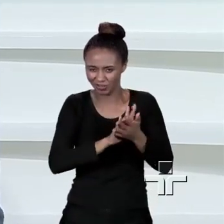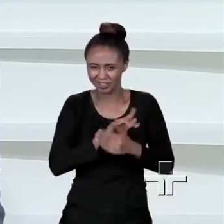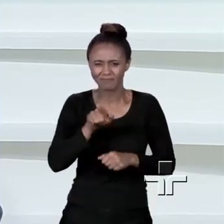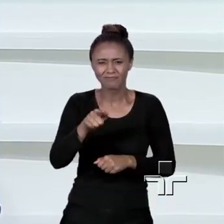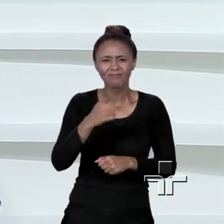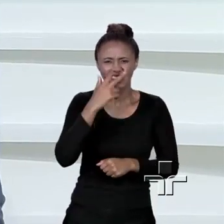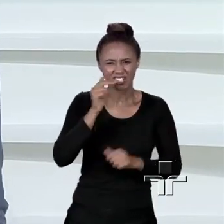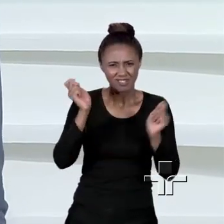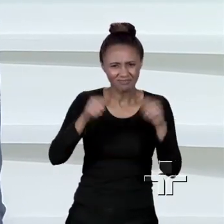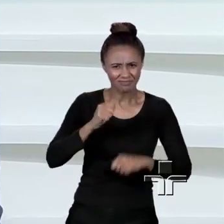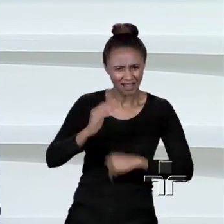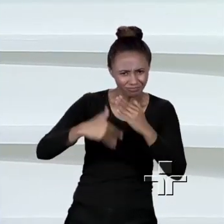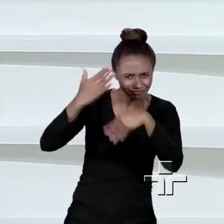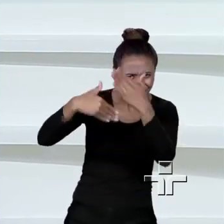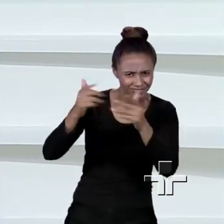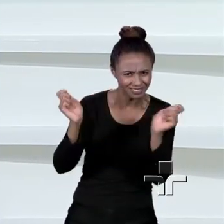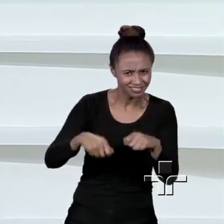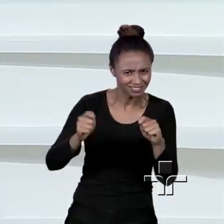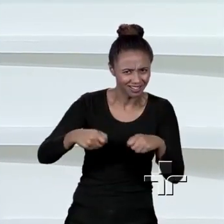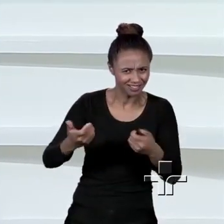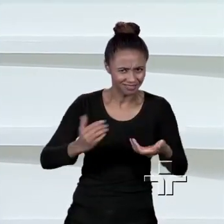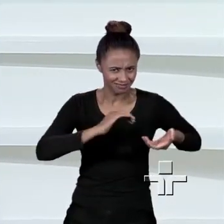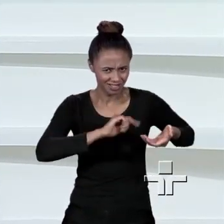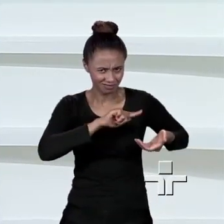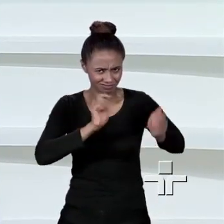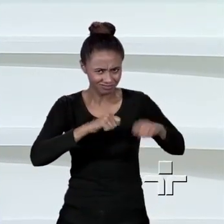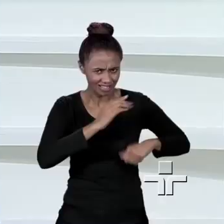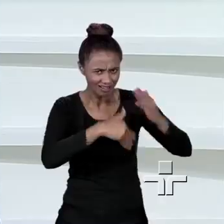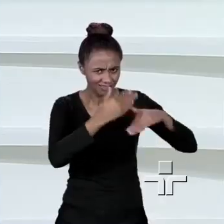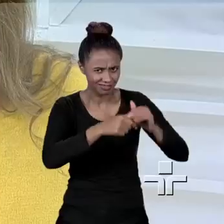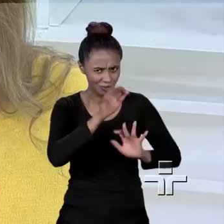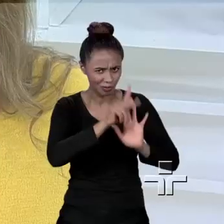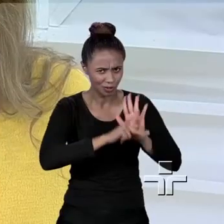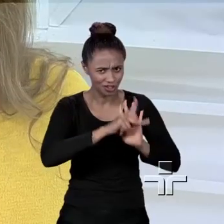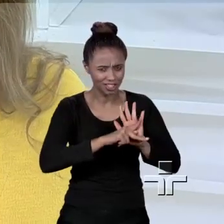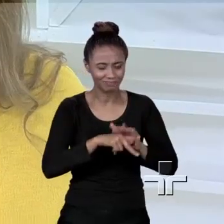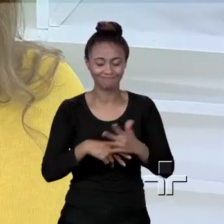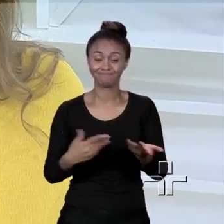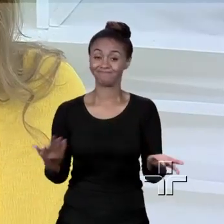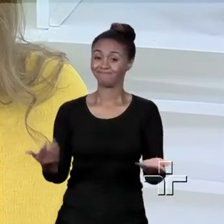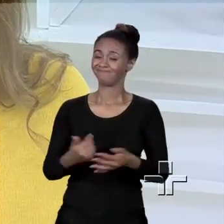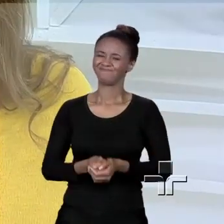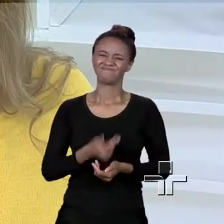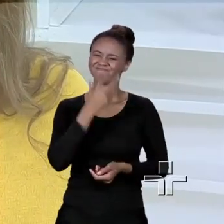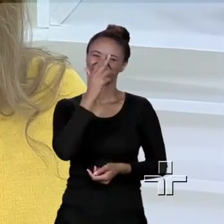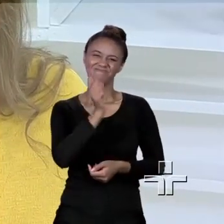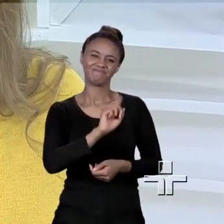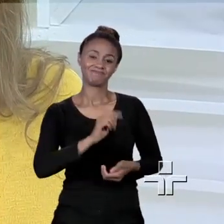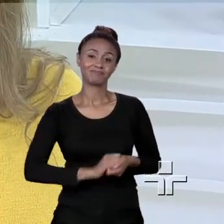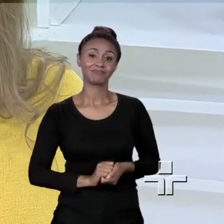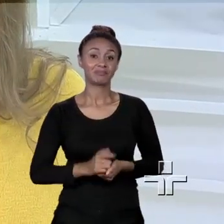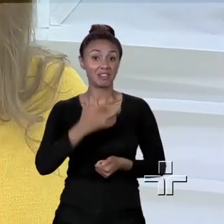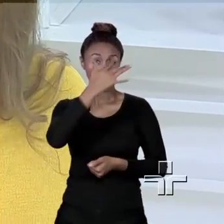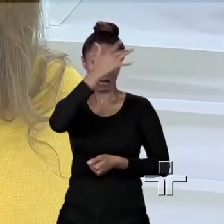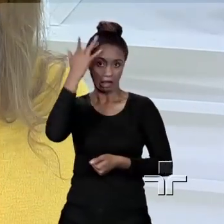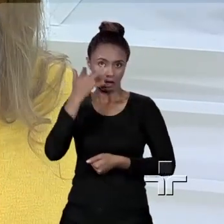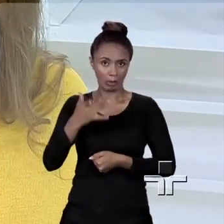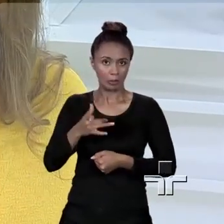de prosperar no Congresso. Eu acho que não, porque até o procurador que idealizou o